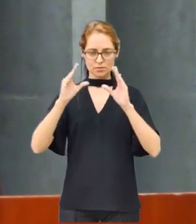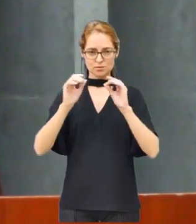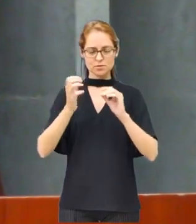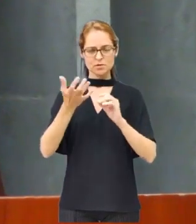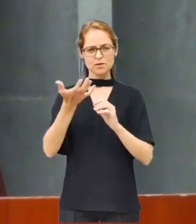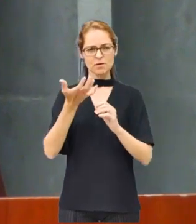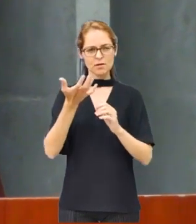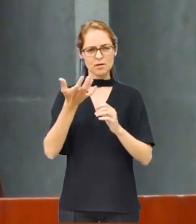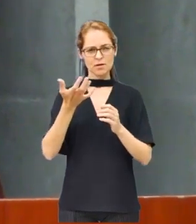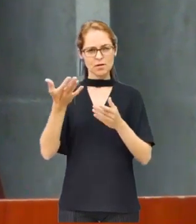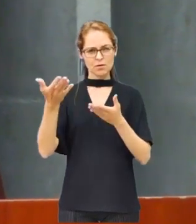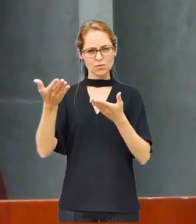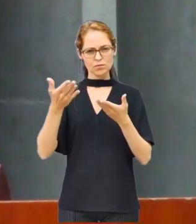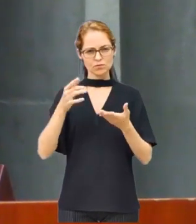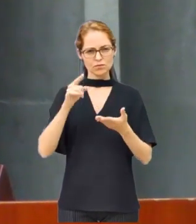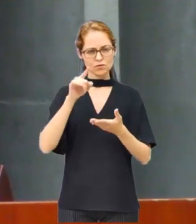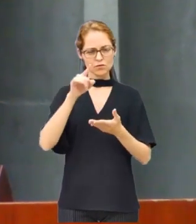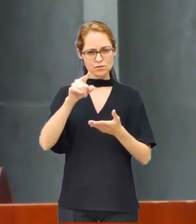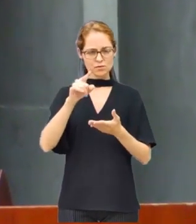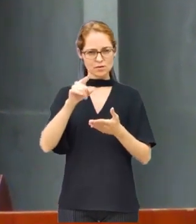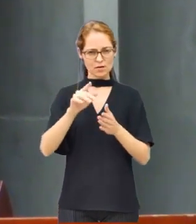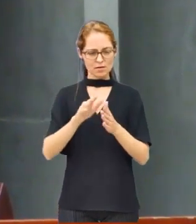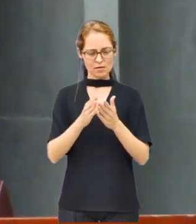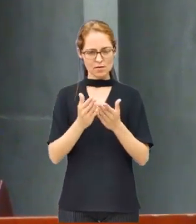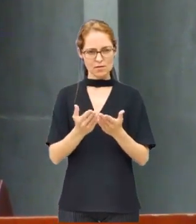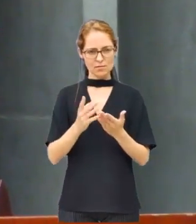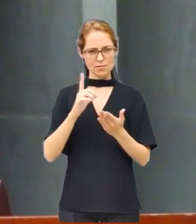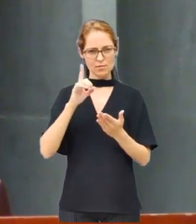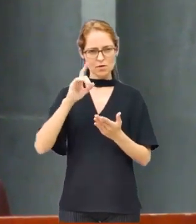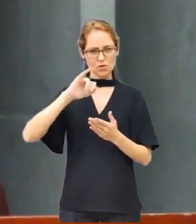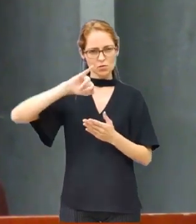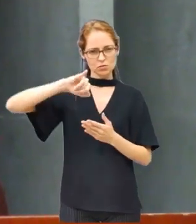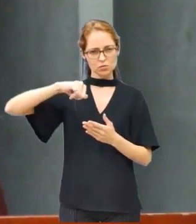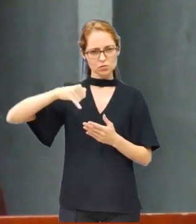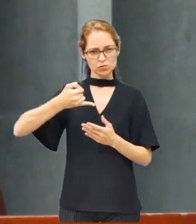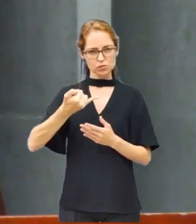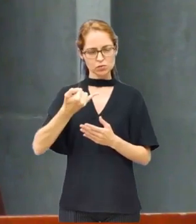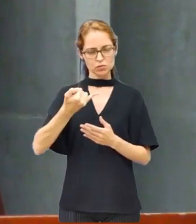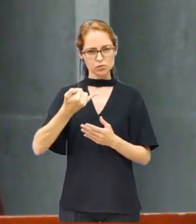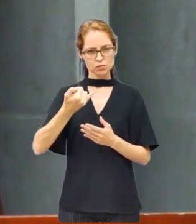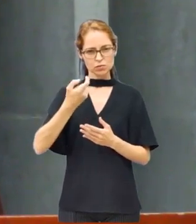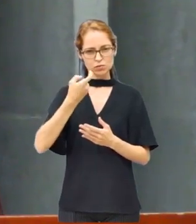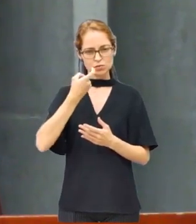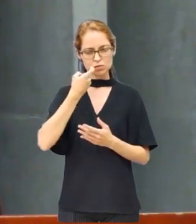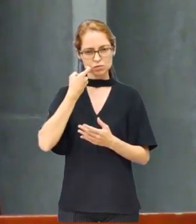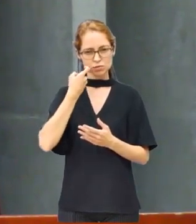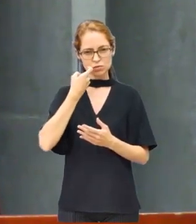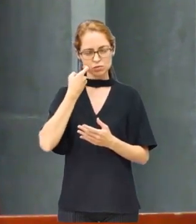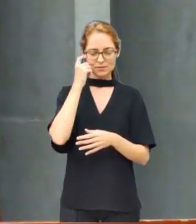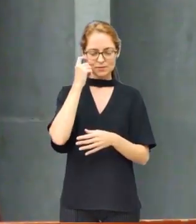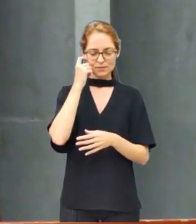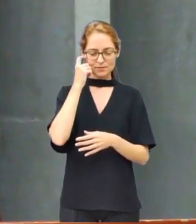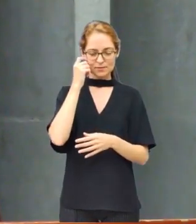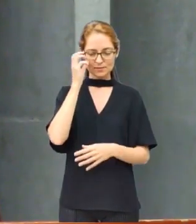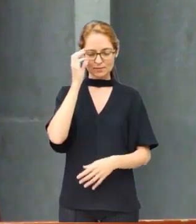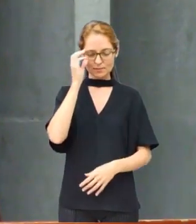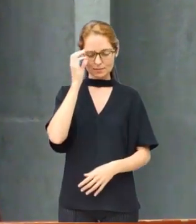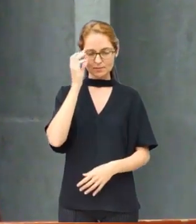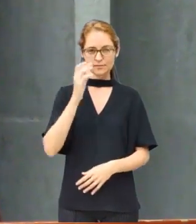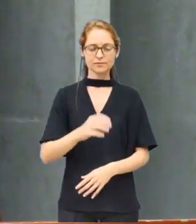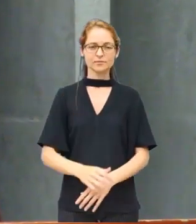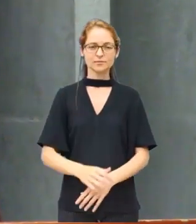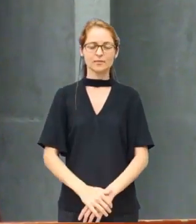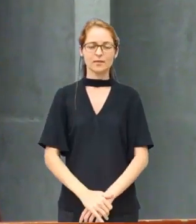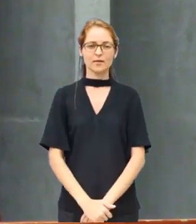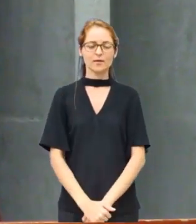convidar para que você abra sua Bíblia em Jonas. Nós leremos todo o capítulo 1. Jonas, capítulo 1. E diz assim